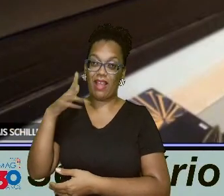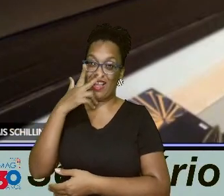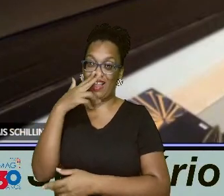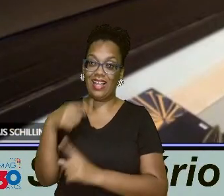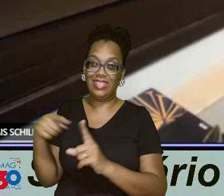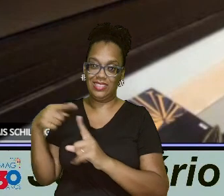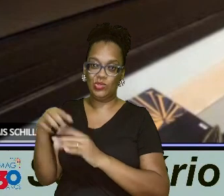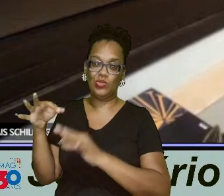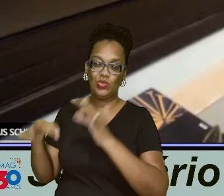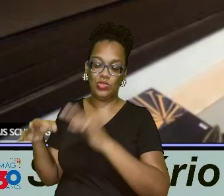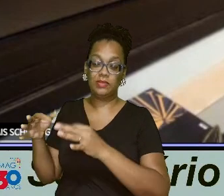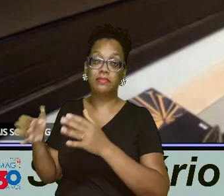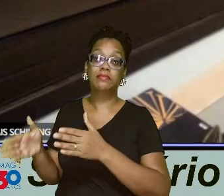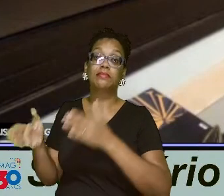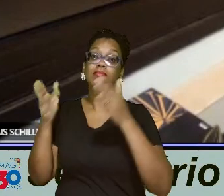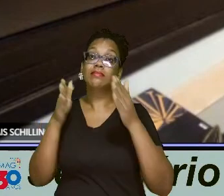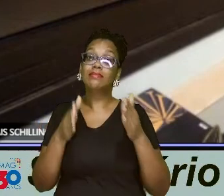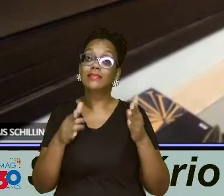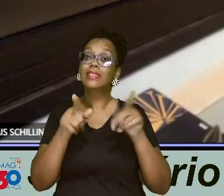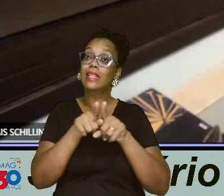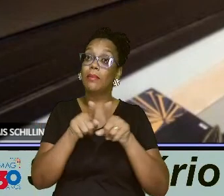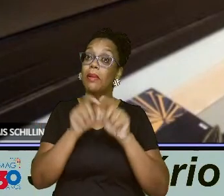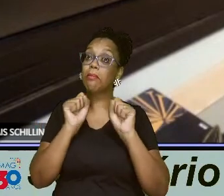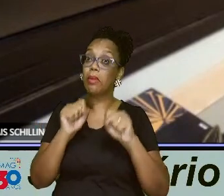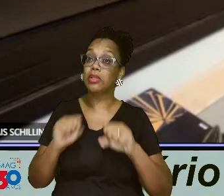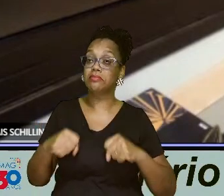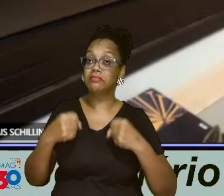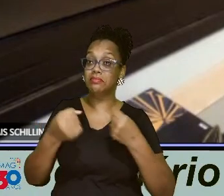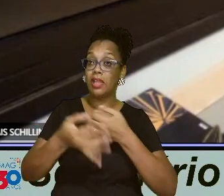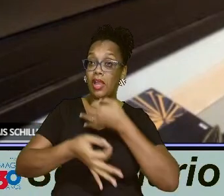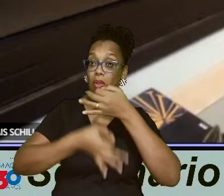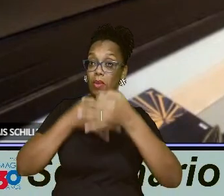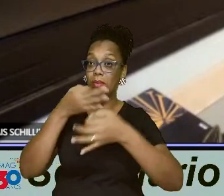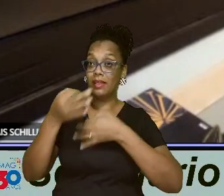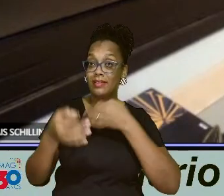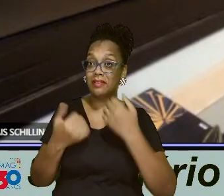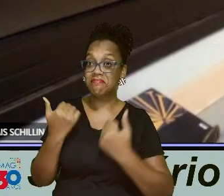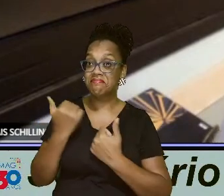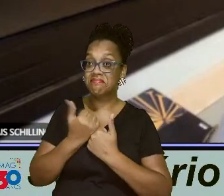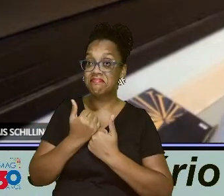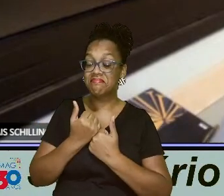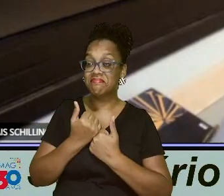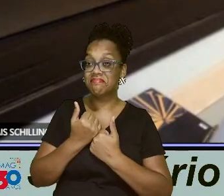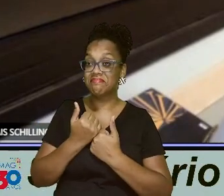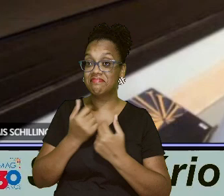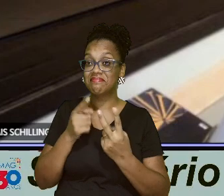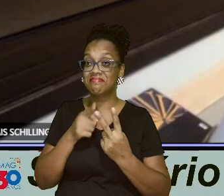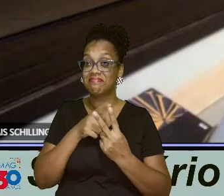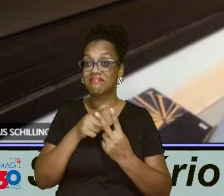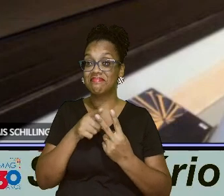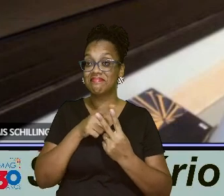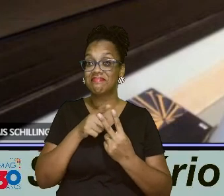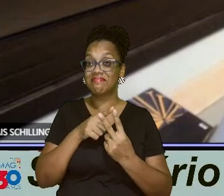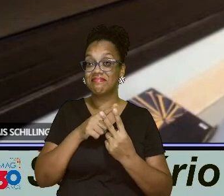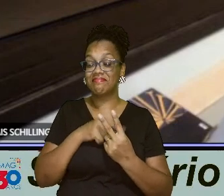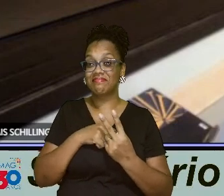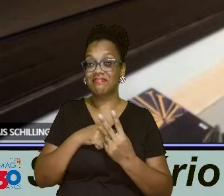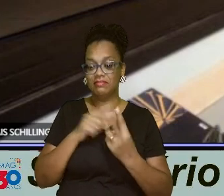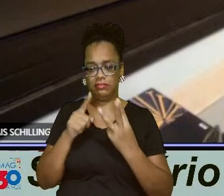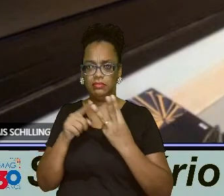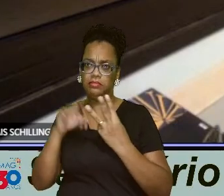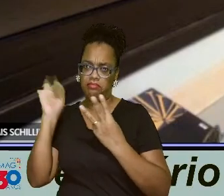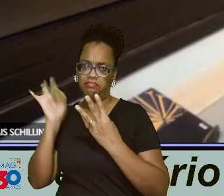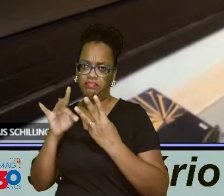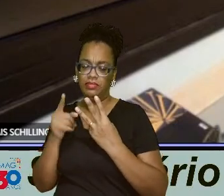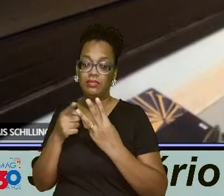que foi julgado, mas ele também vem como reforço argumentativo nas outras duas situações, né? Nas